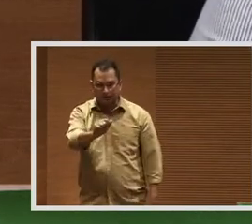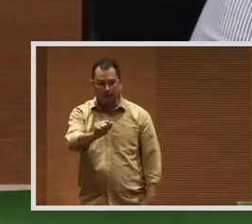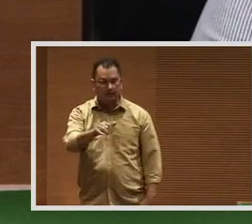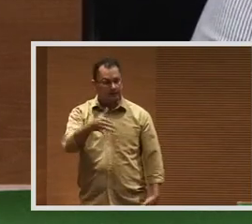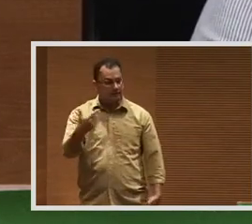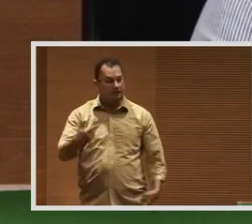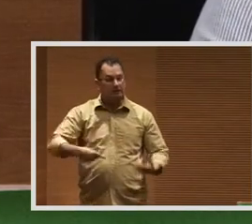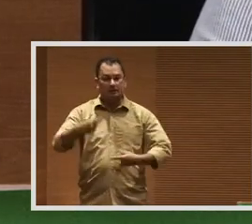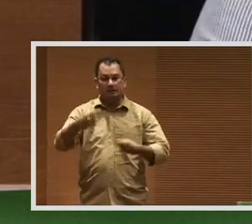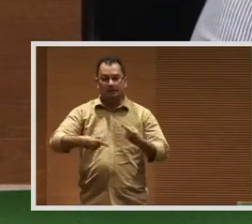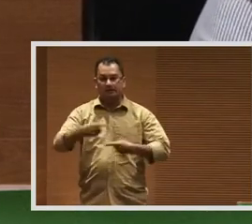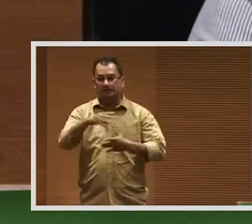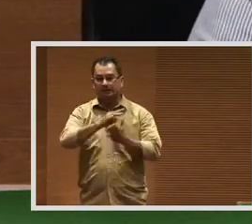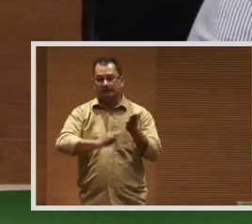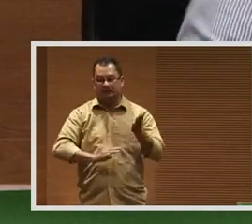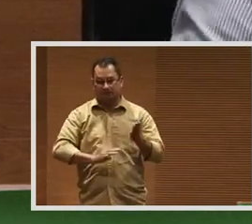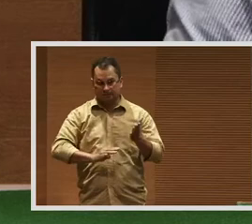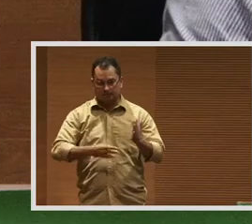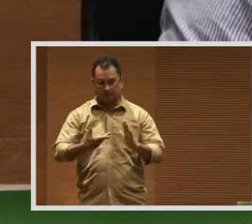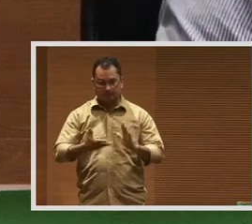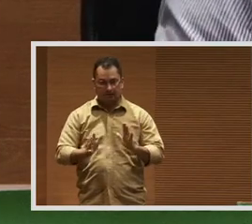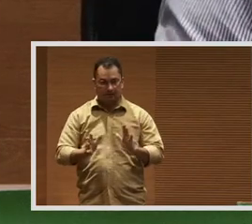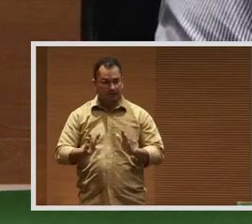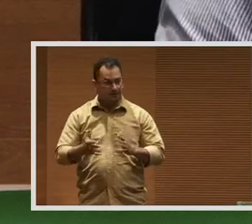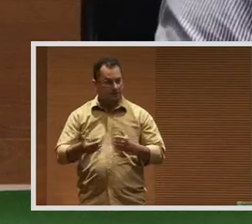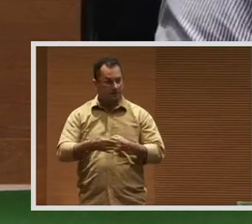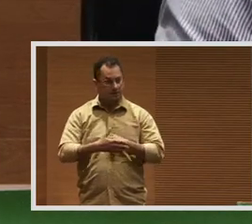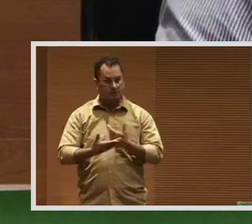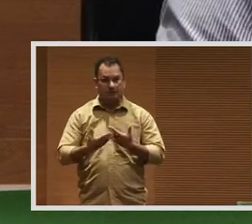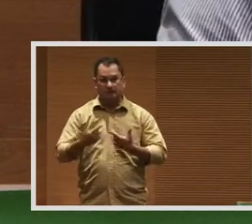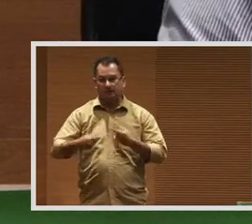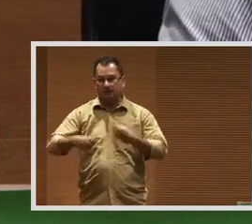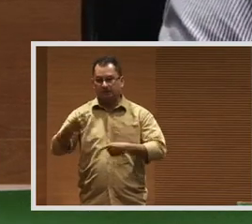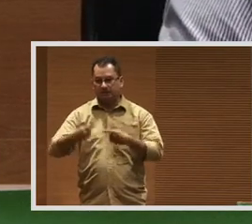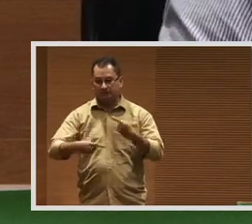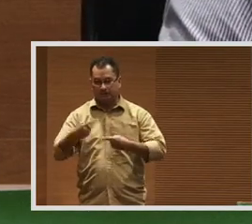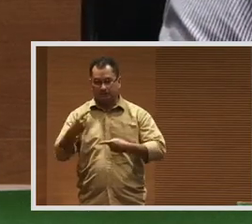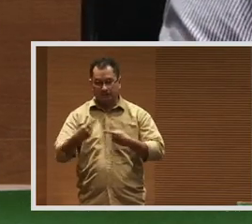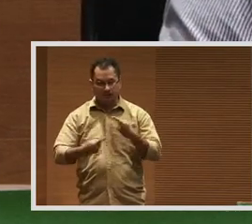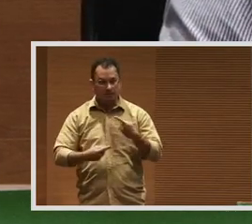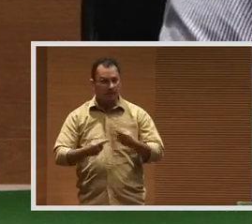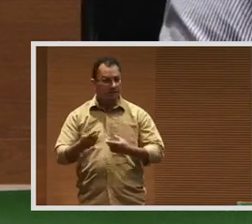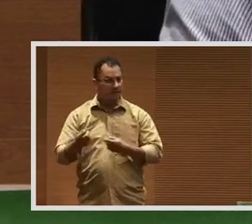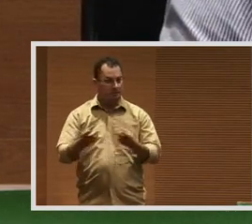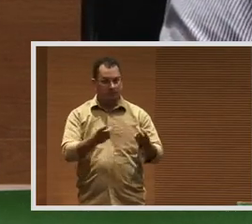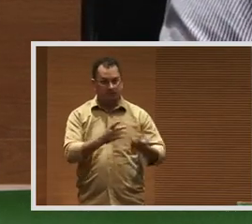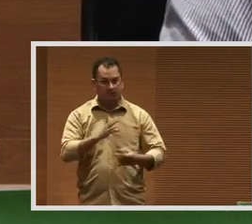sobre método escondem debates comerciais. Esse debate...